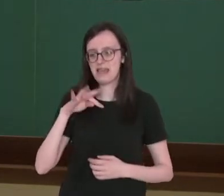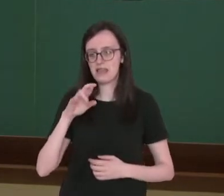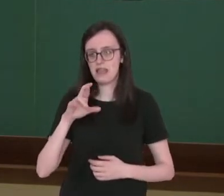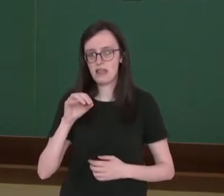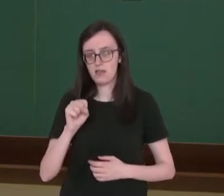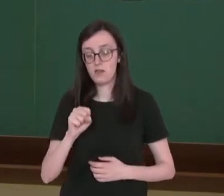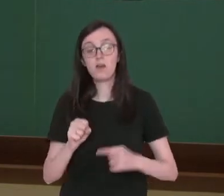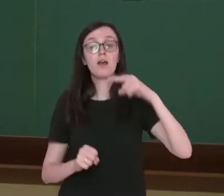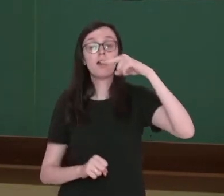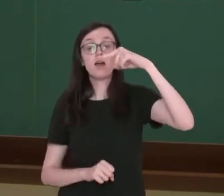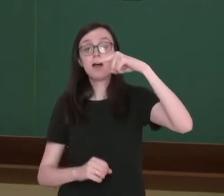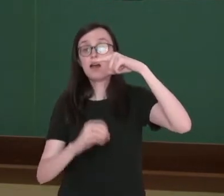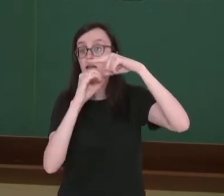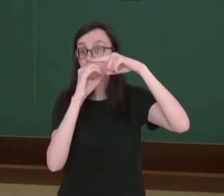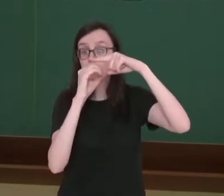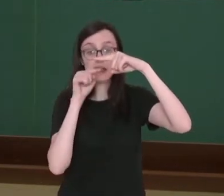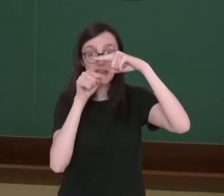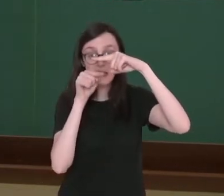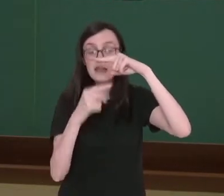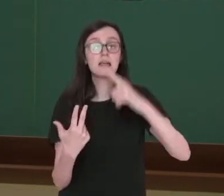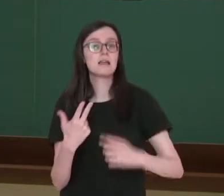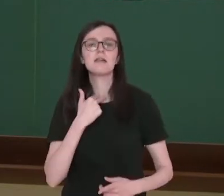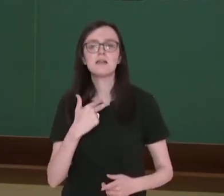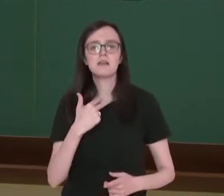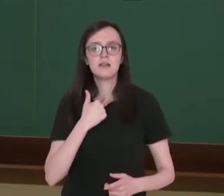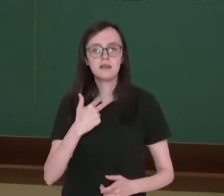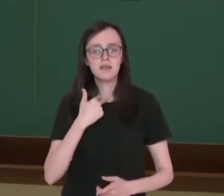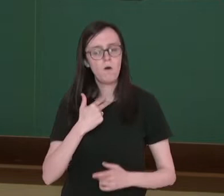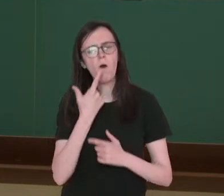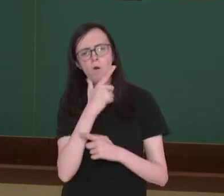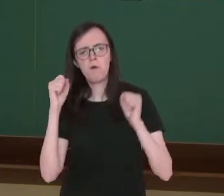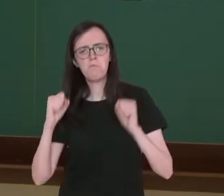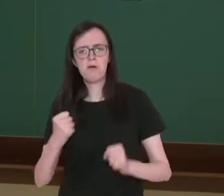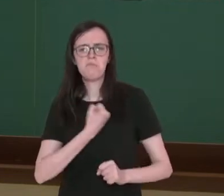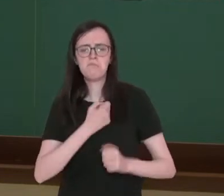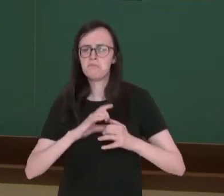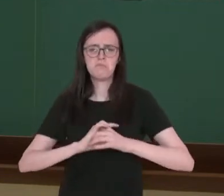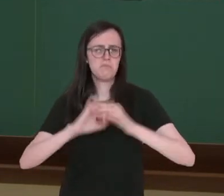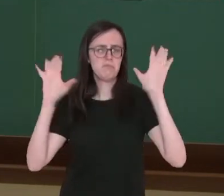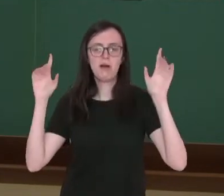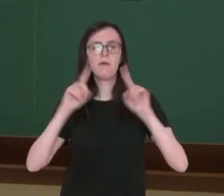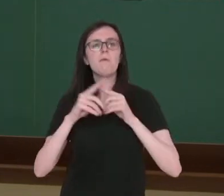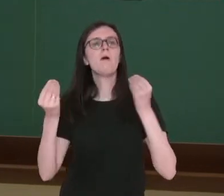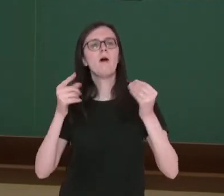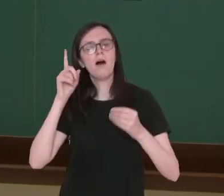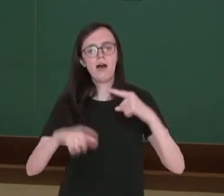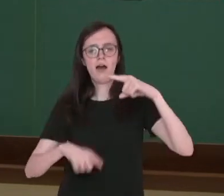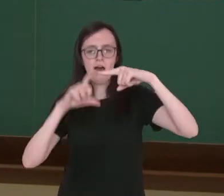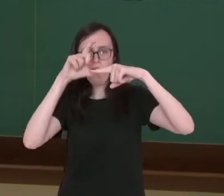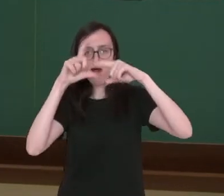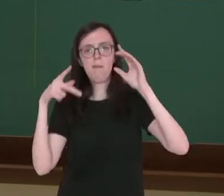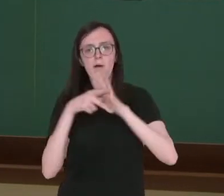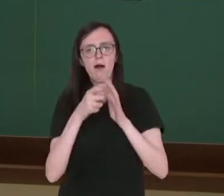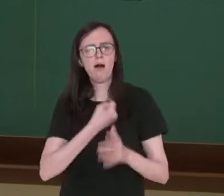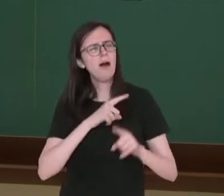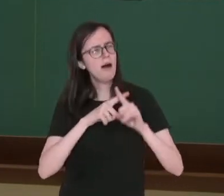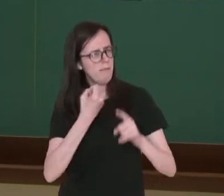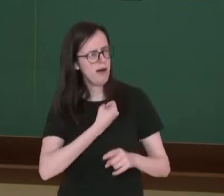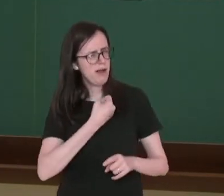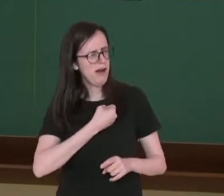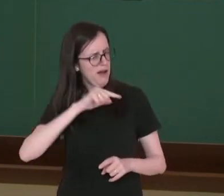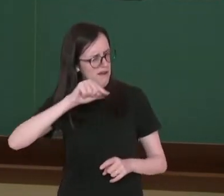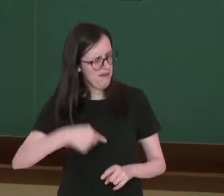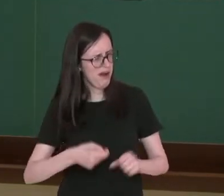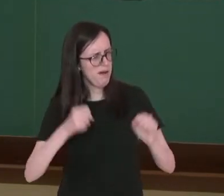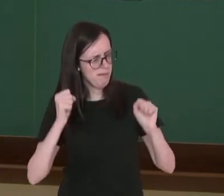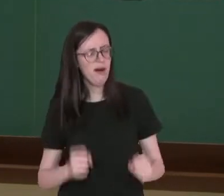do denominador B aqui, tem que ser sempre diferente de zero. E essa é a representação do número. Ah, mas e o número decimal pode